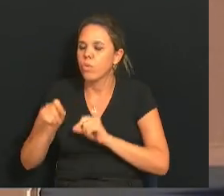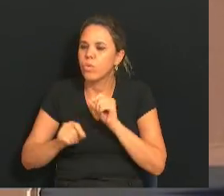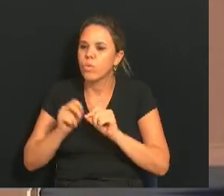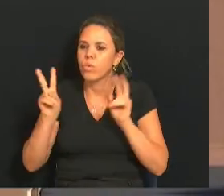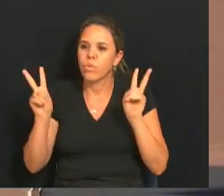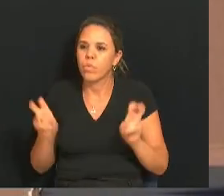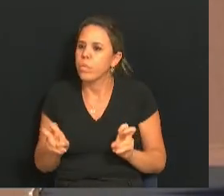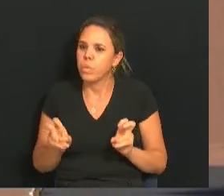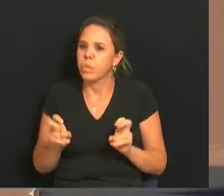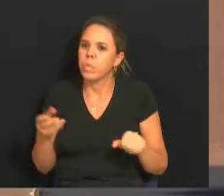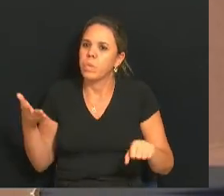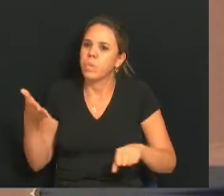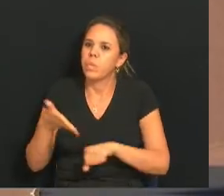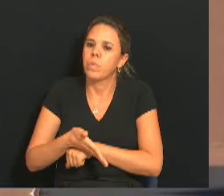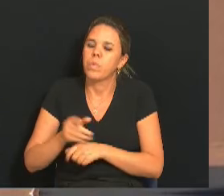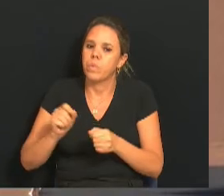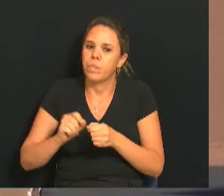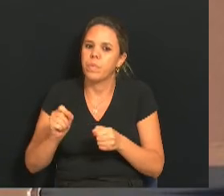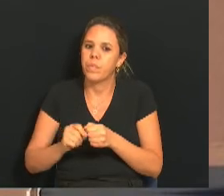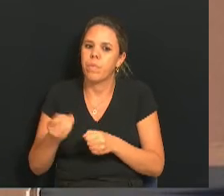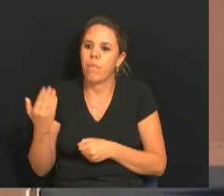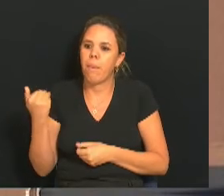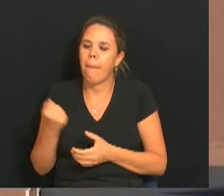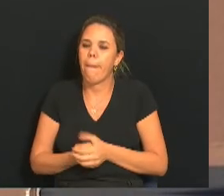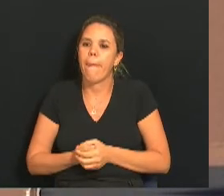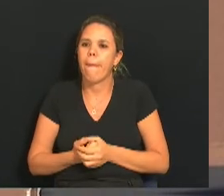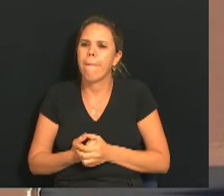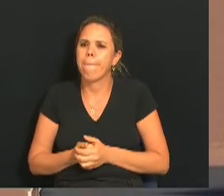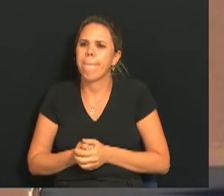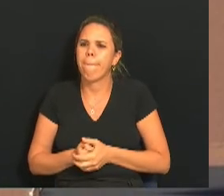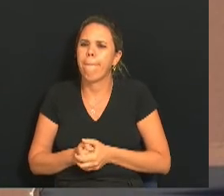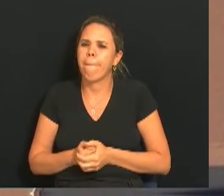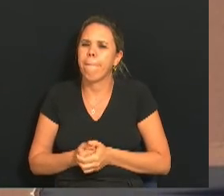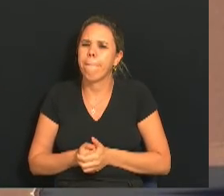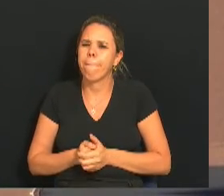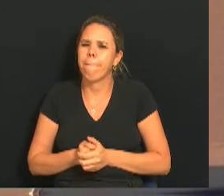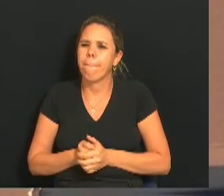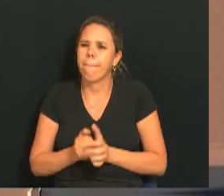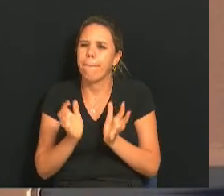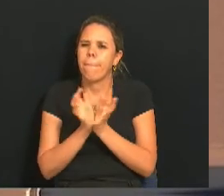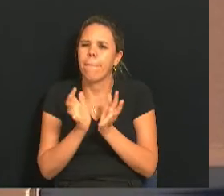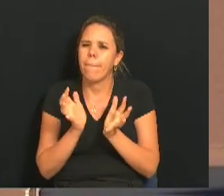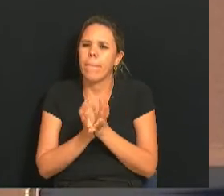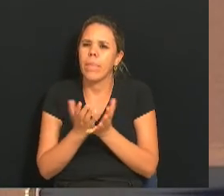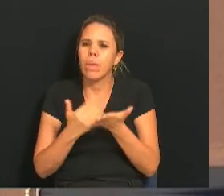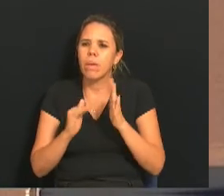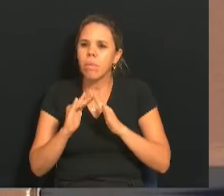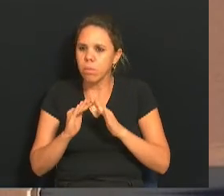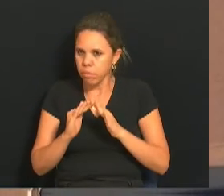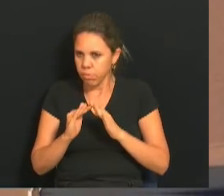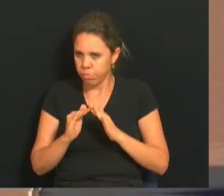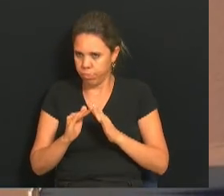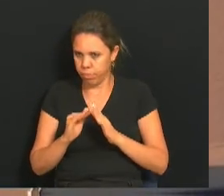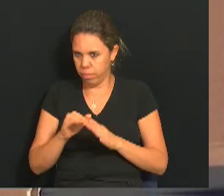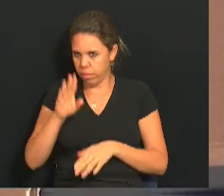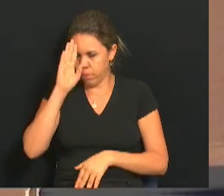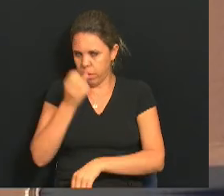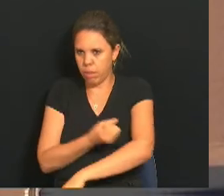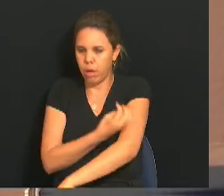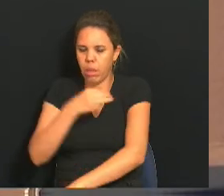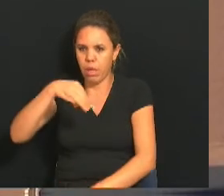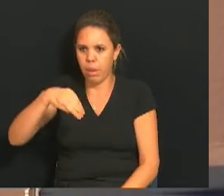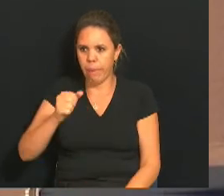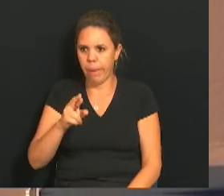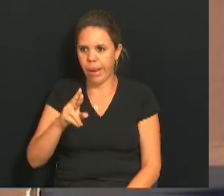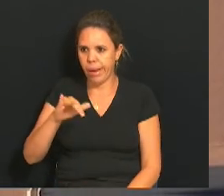a visita que nós fizemos da comissão à Escola Municipal de Ensino Fundamental Maria Pavanato